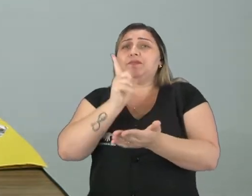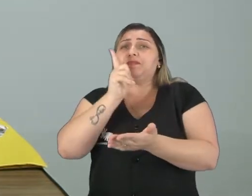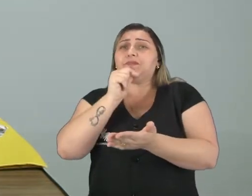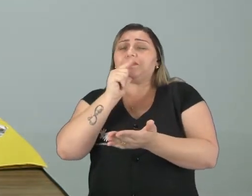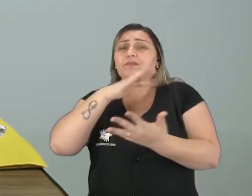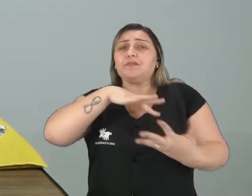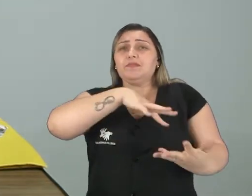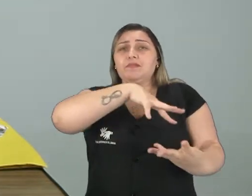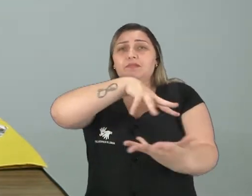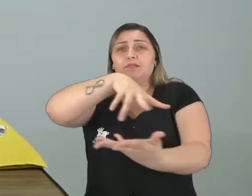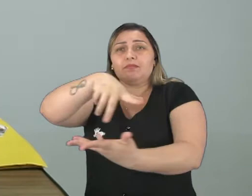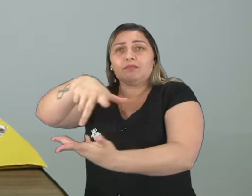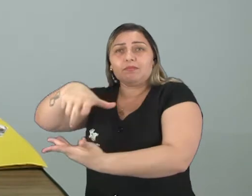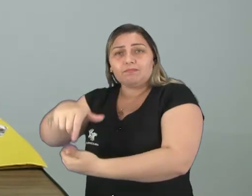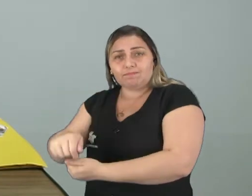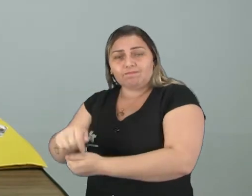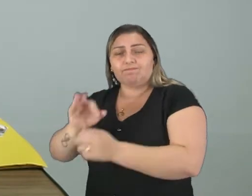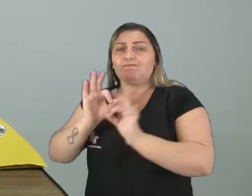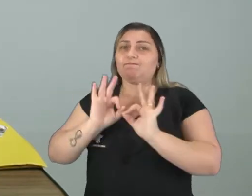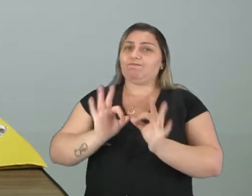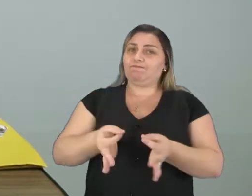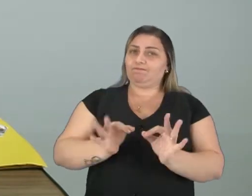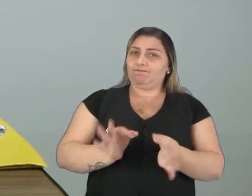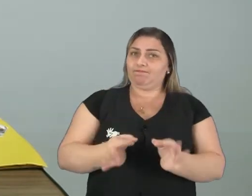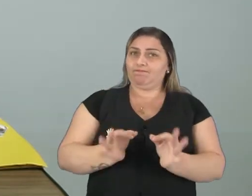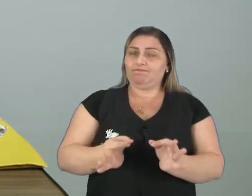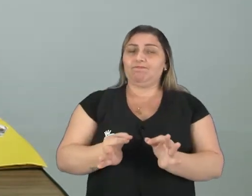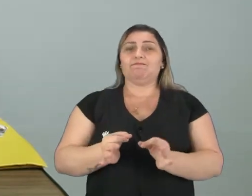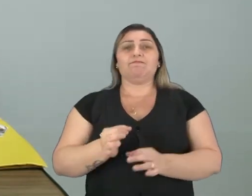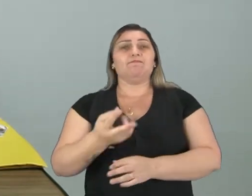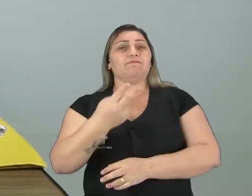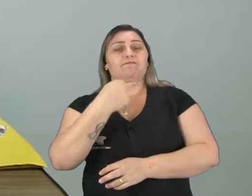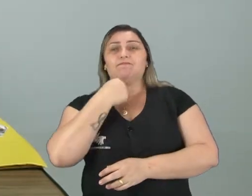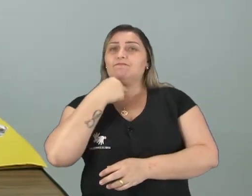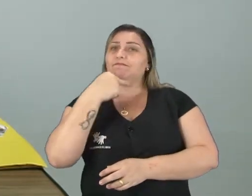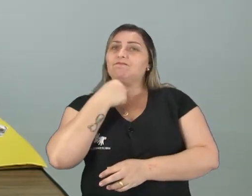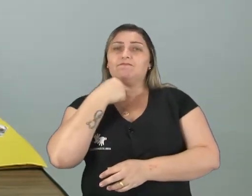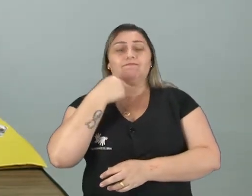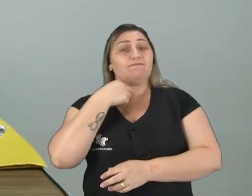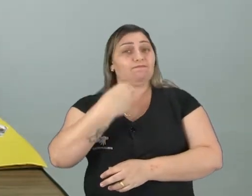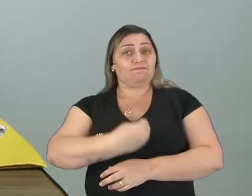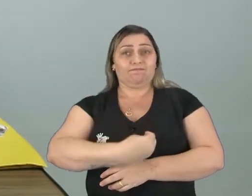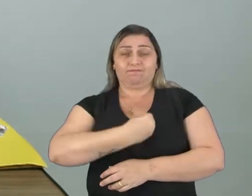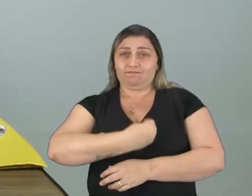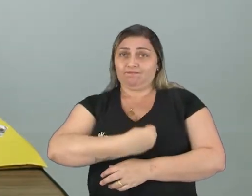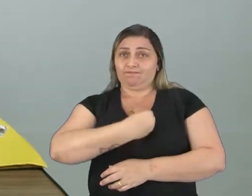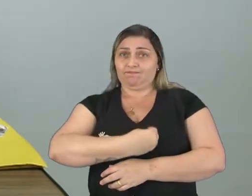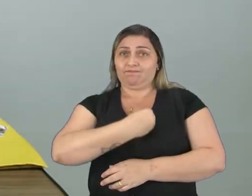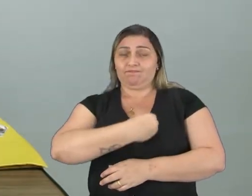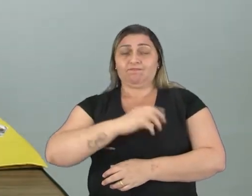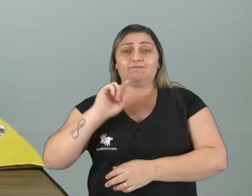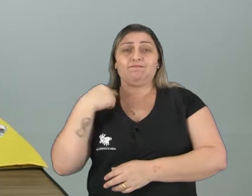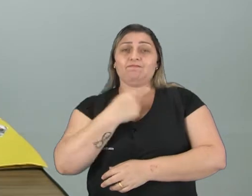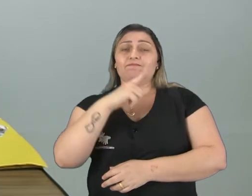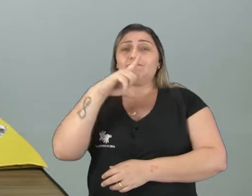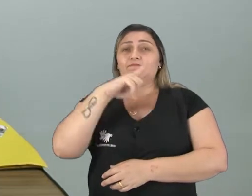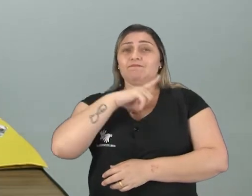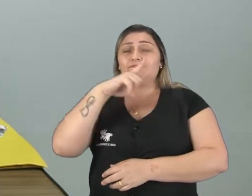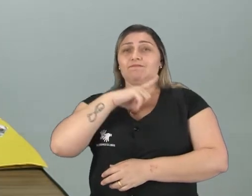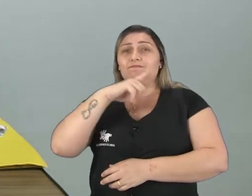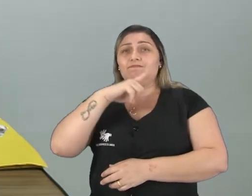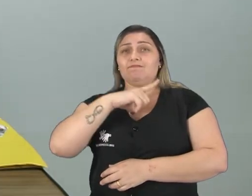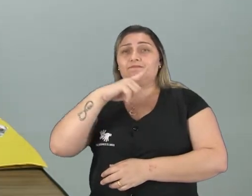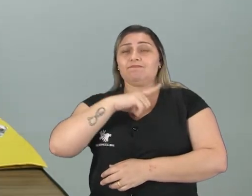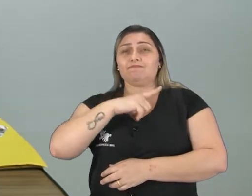no planeta, isso mesmo. Então, não podemos viver sem água, então nós temos que o quê? Que